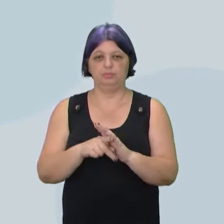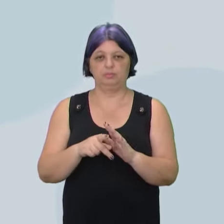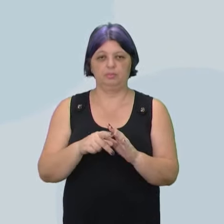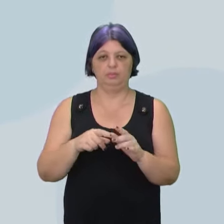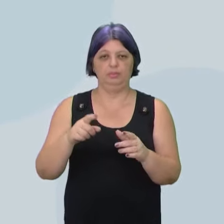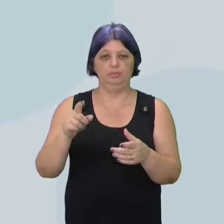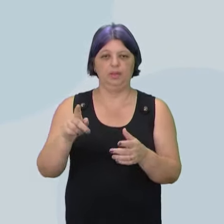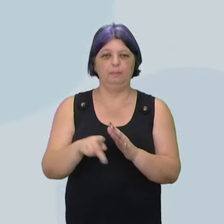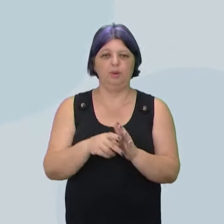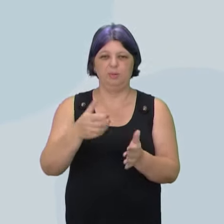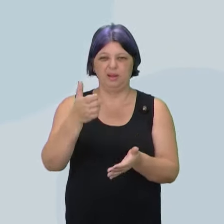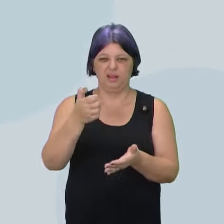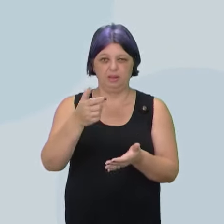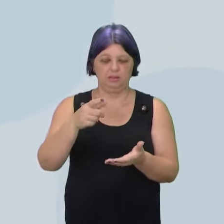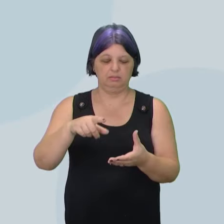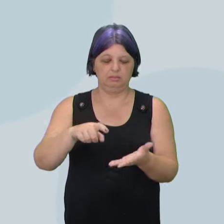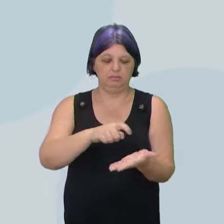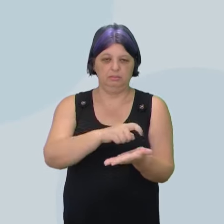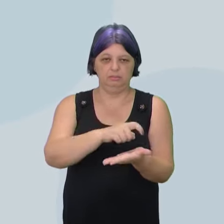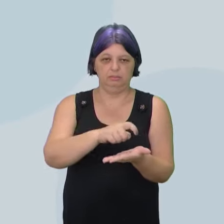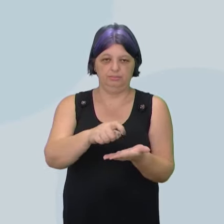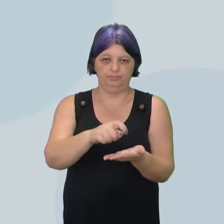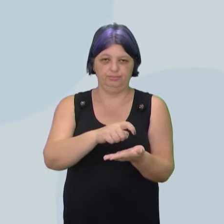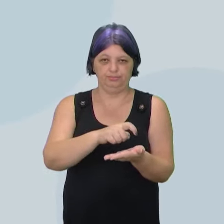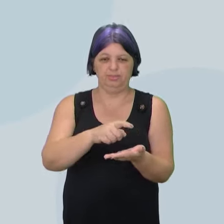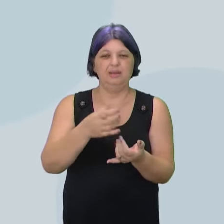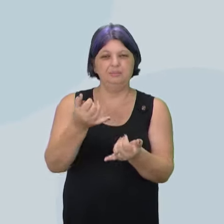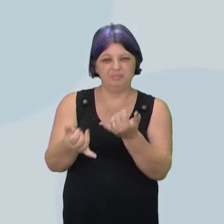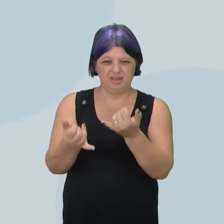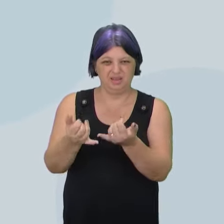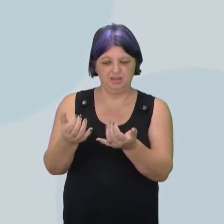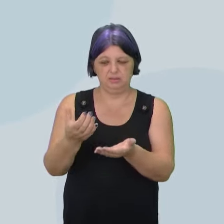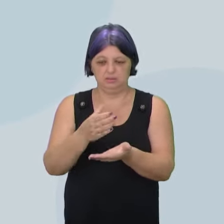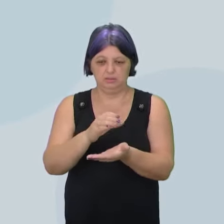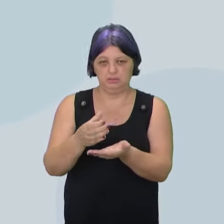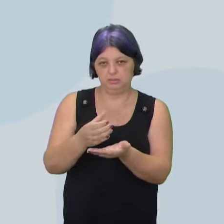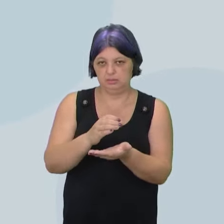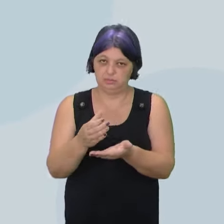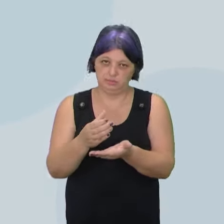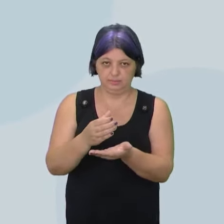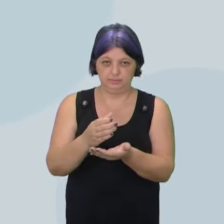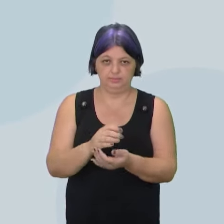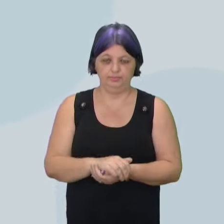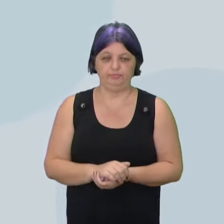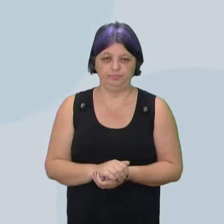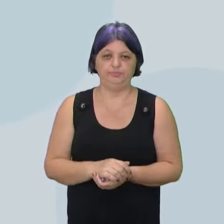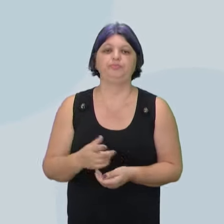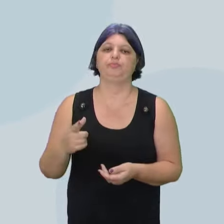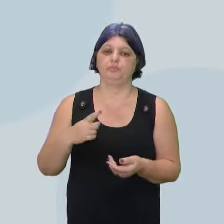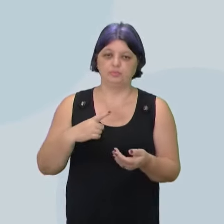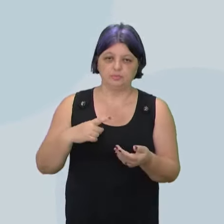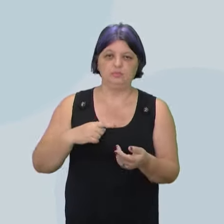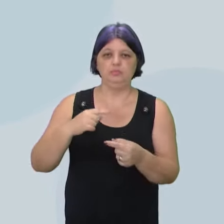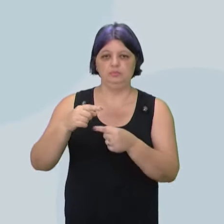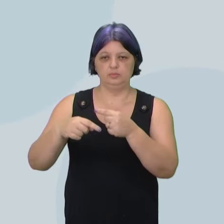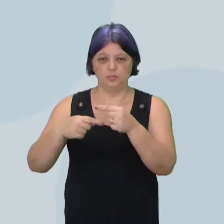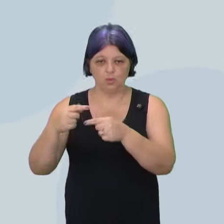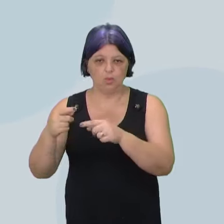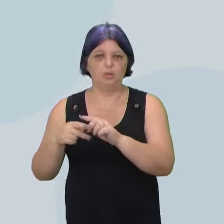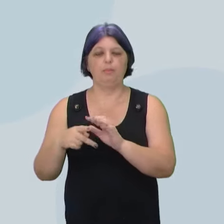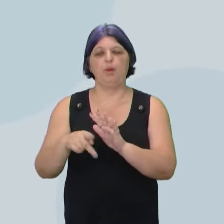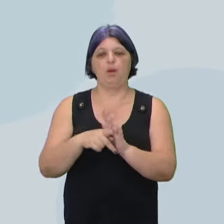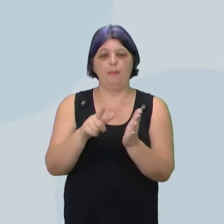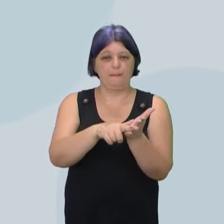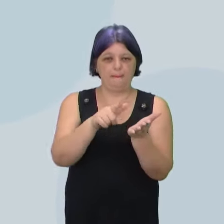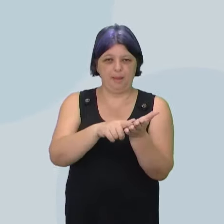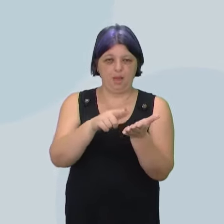essa canetinha, né? Assim, parecido com o que a gente fez, só que não muito parecido, né? Tem um rolo, né? Conforme esse papel